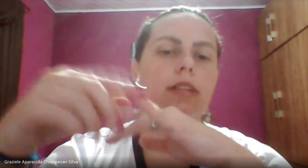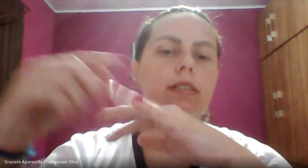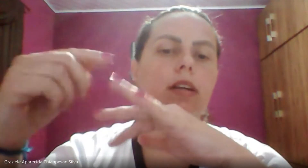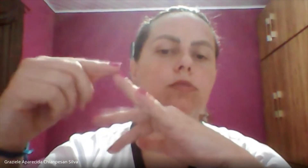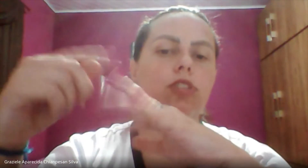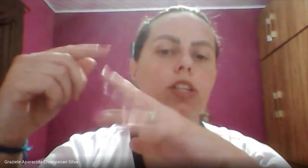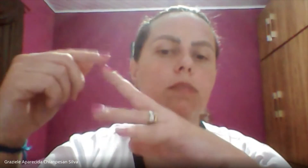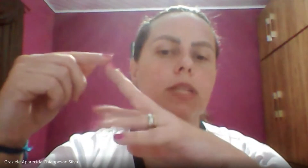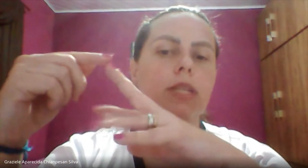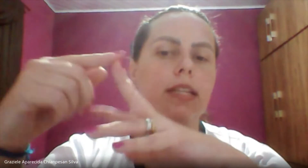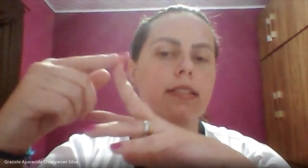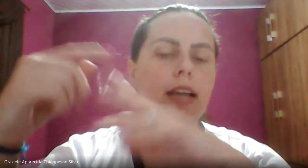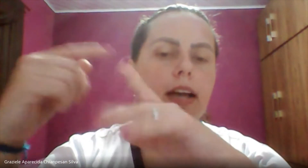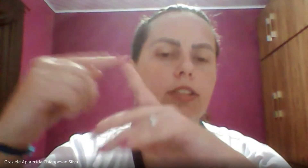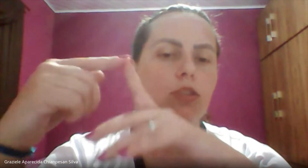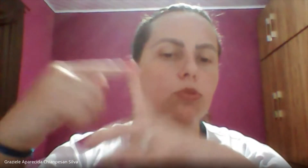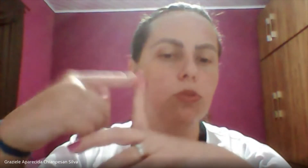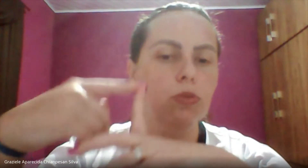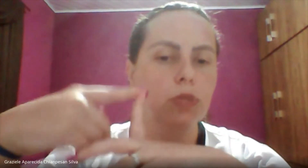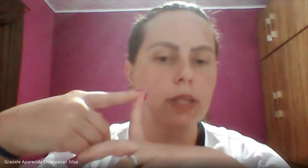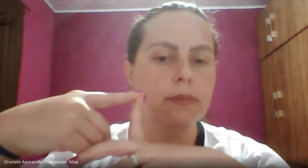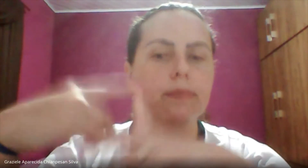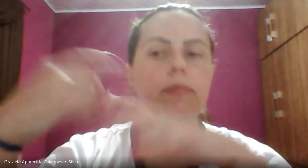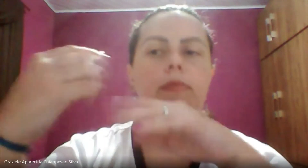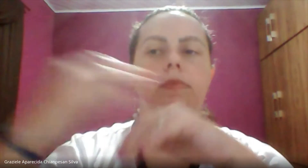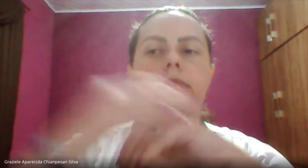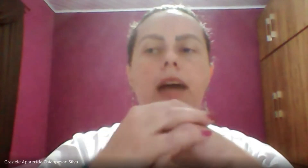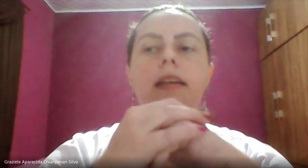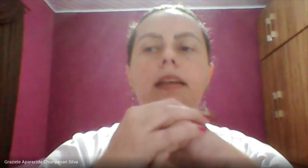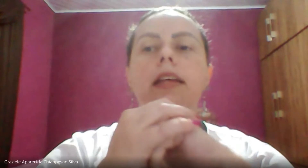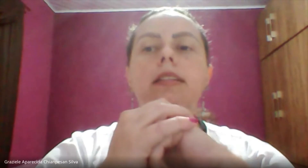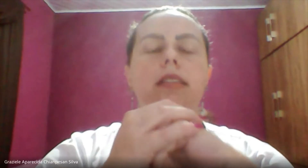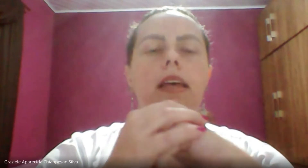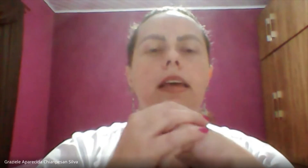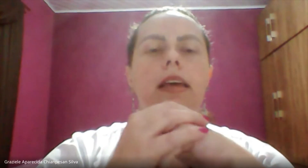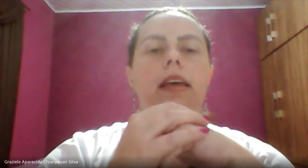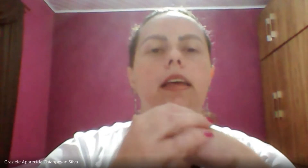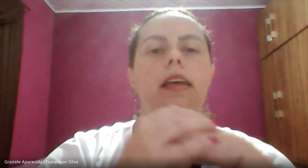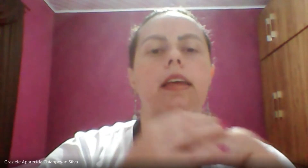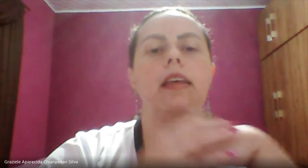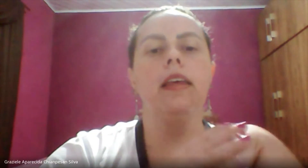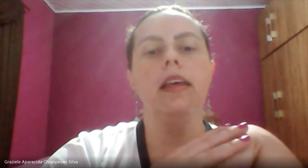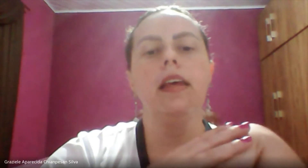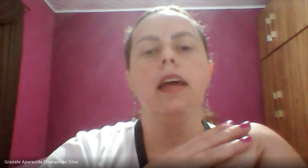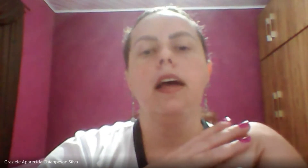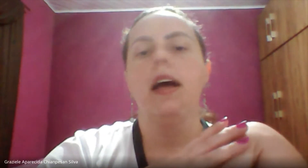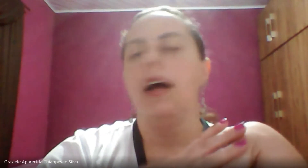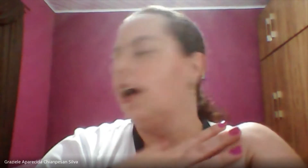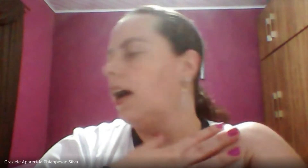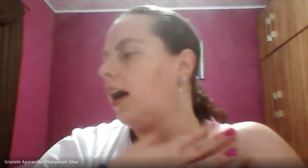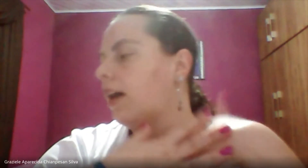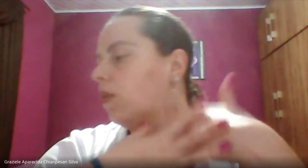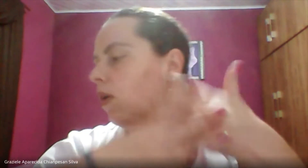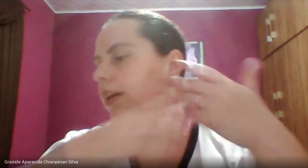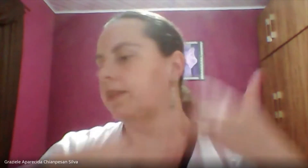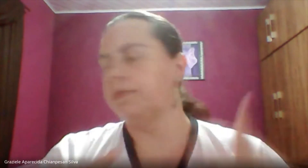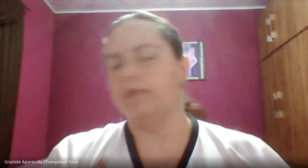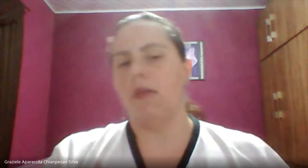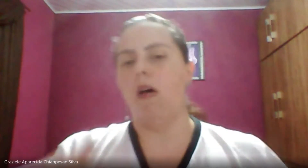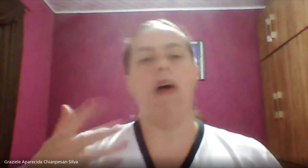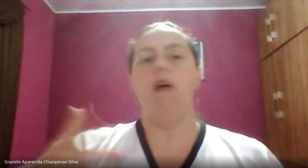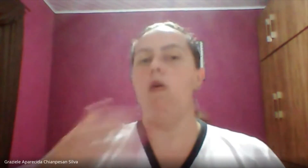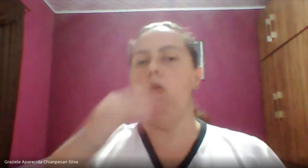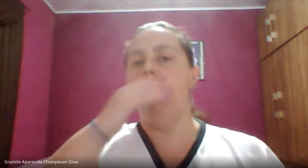seria duração, timbre, intensidade, altura, tá? E